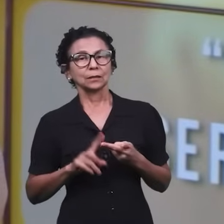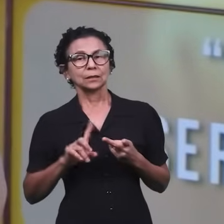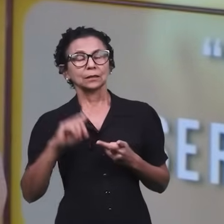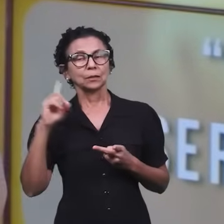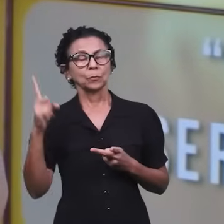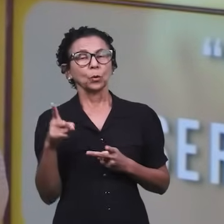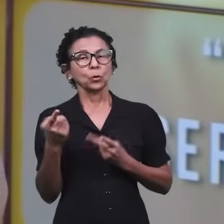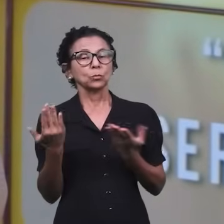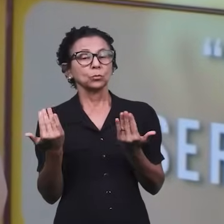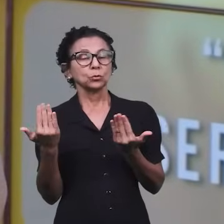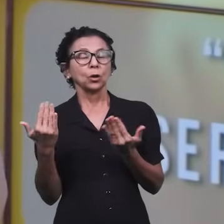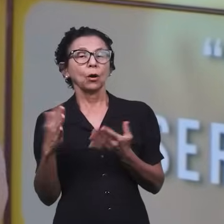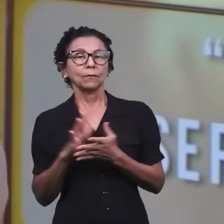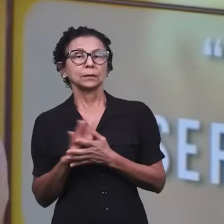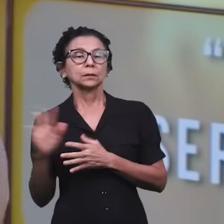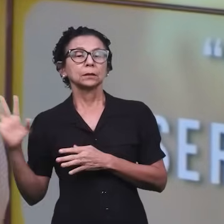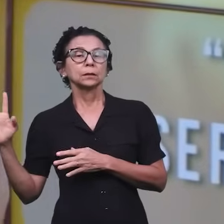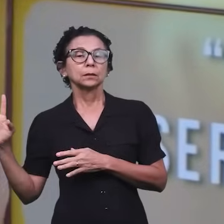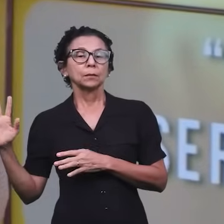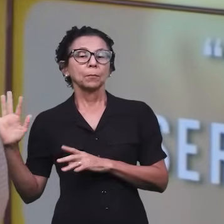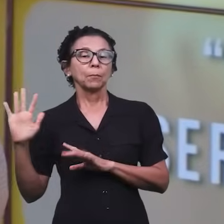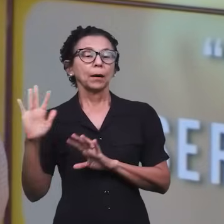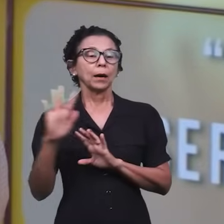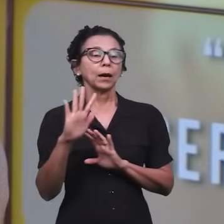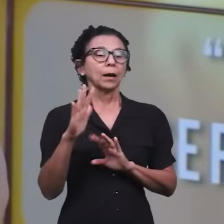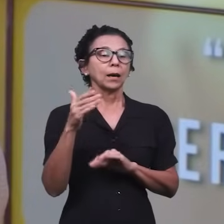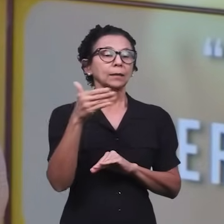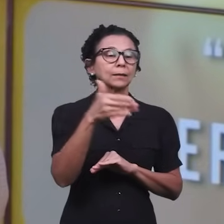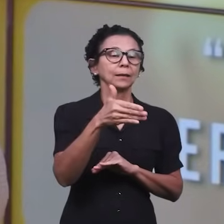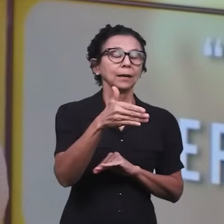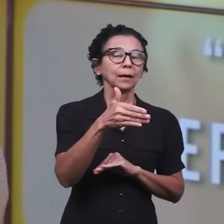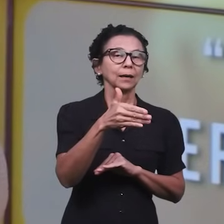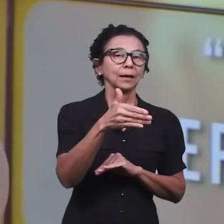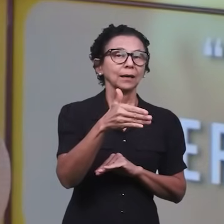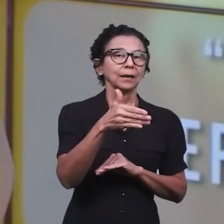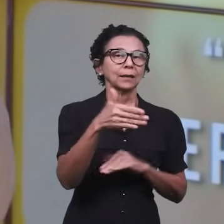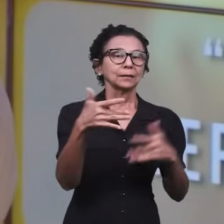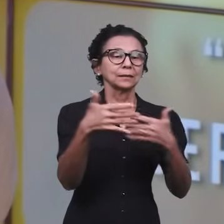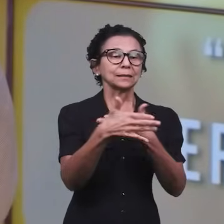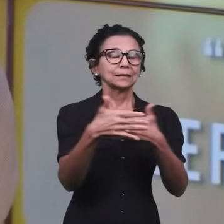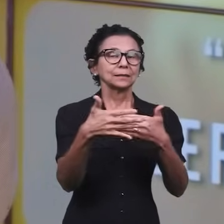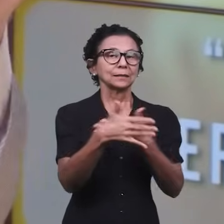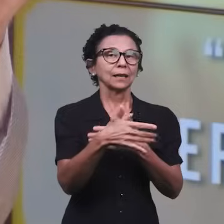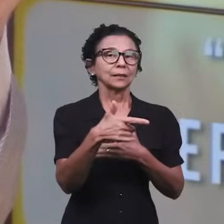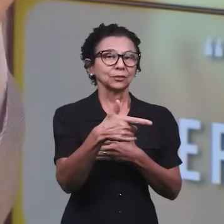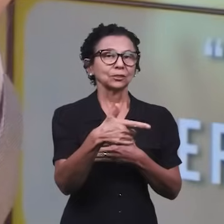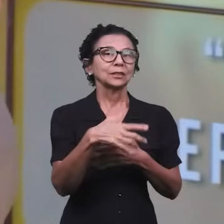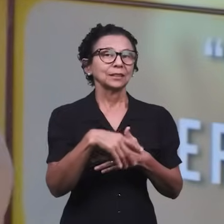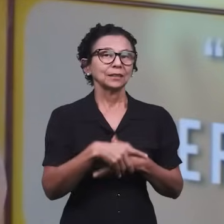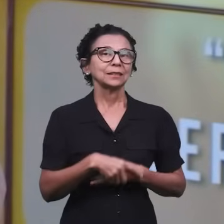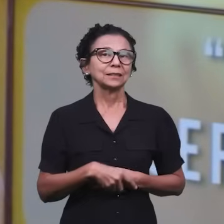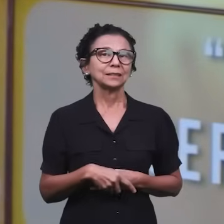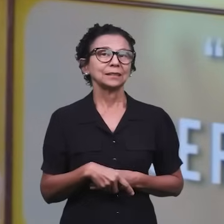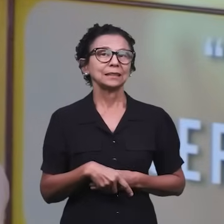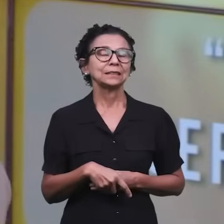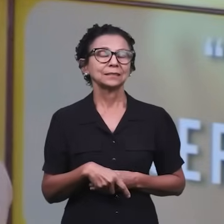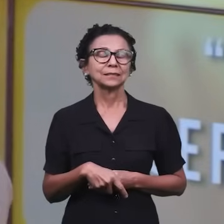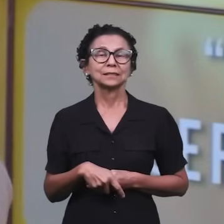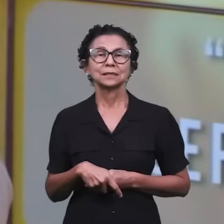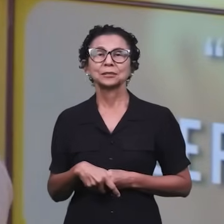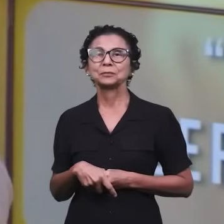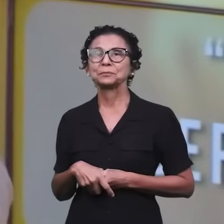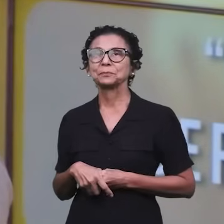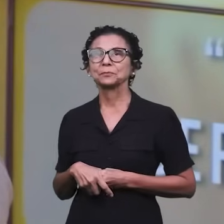ponto importante. Ela teve fé, ela creu em tudo aquilo que ela ouvira falar, e agora aquela